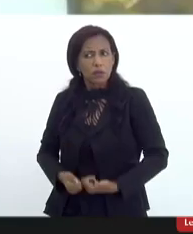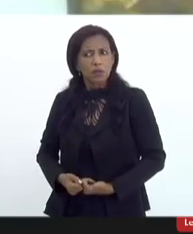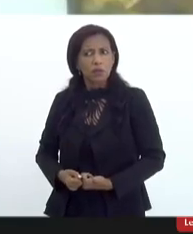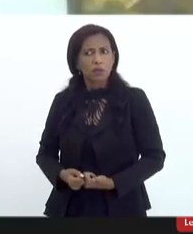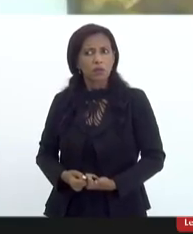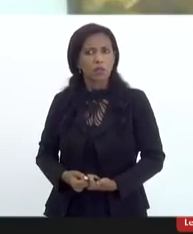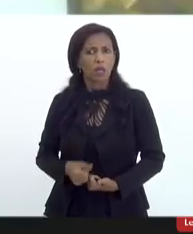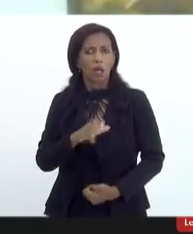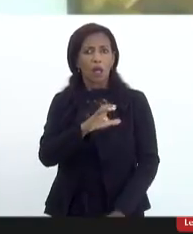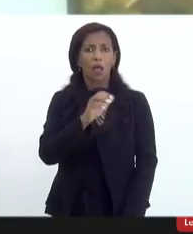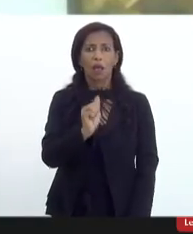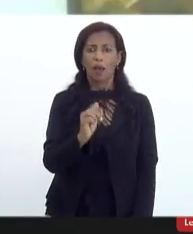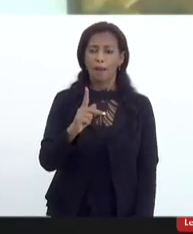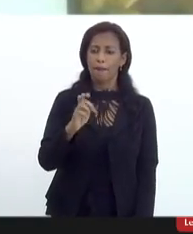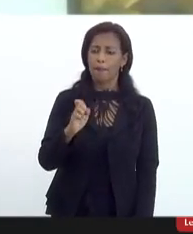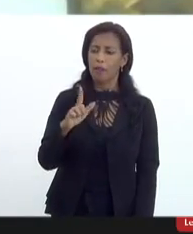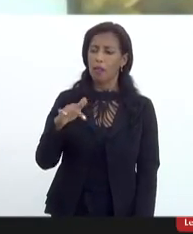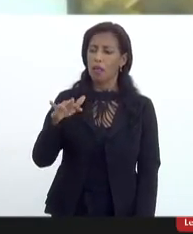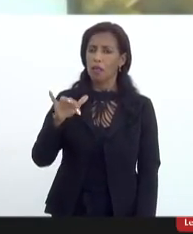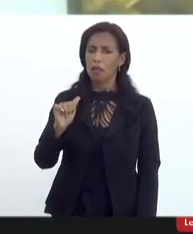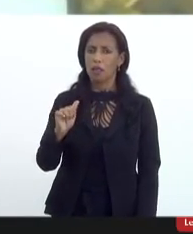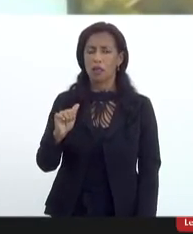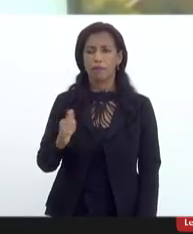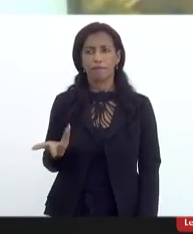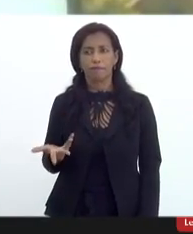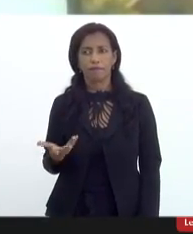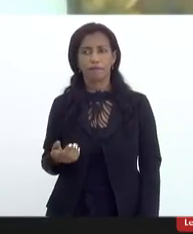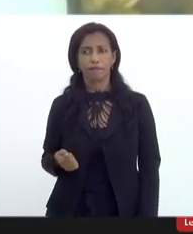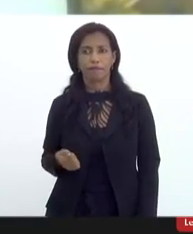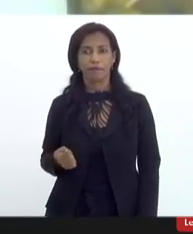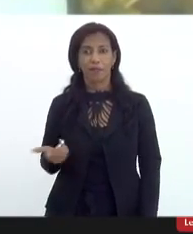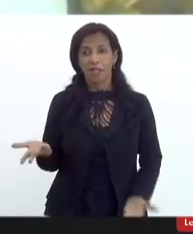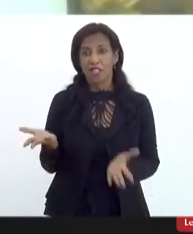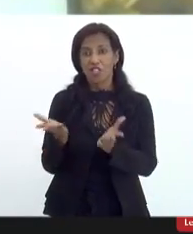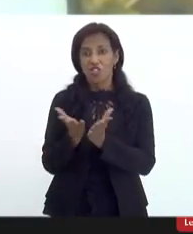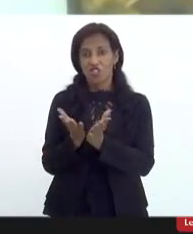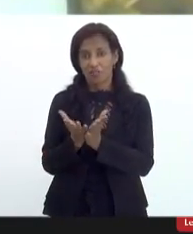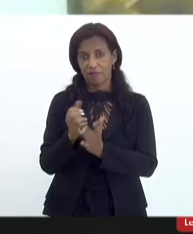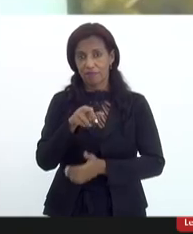à capelania. À capelania cristã.